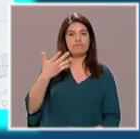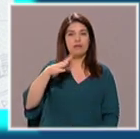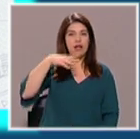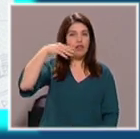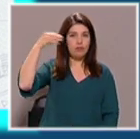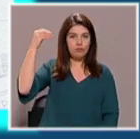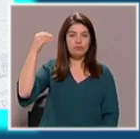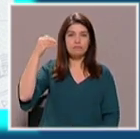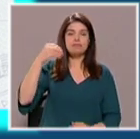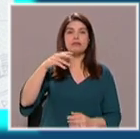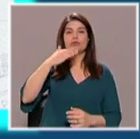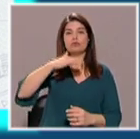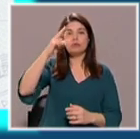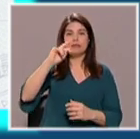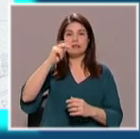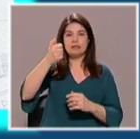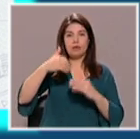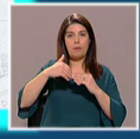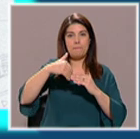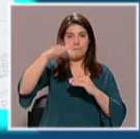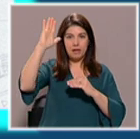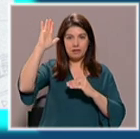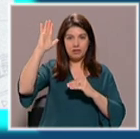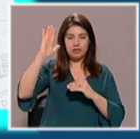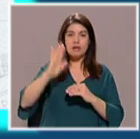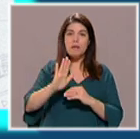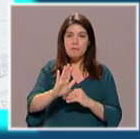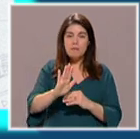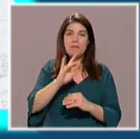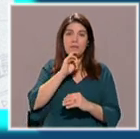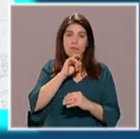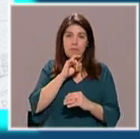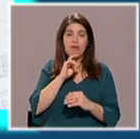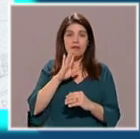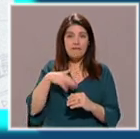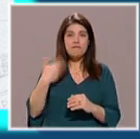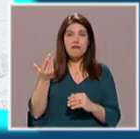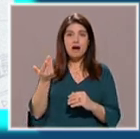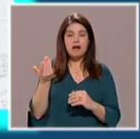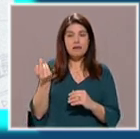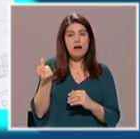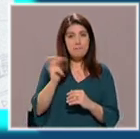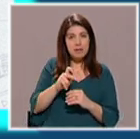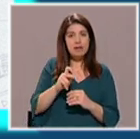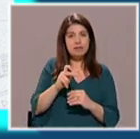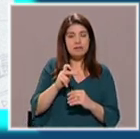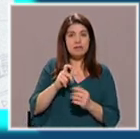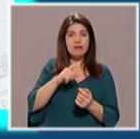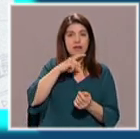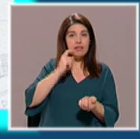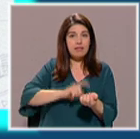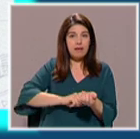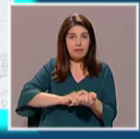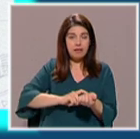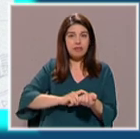volta dos 35 anos, o que não quer dizer que não surja também cada vez mais incidência deste tipo de diabetes